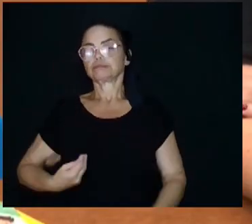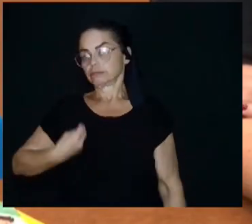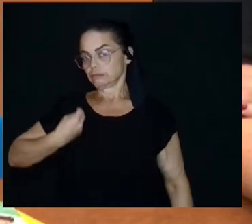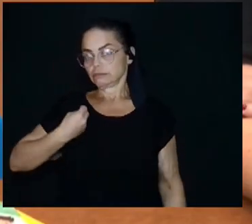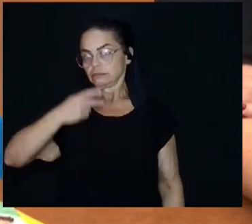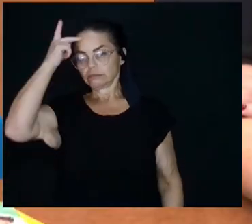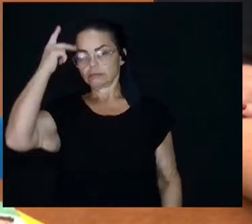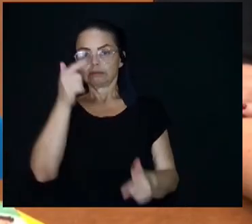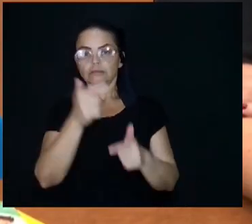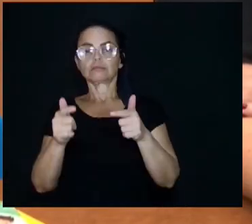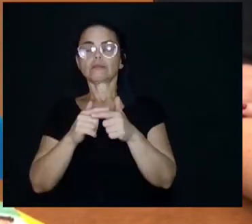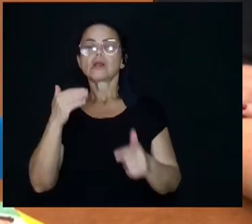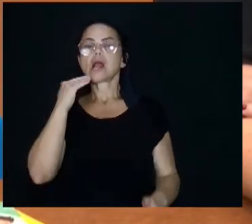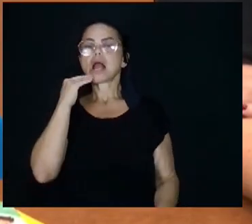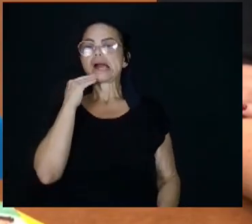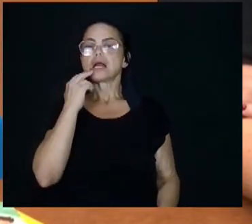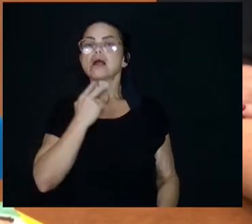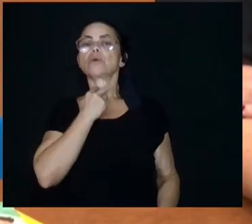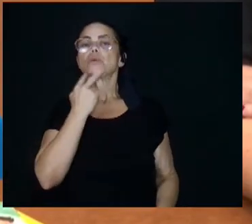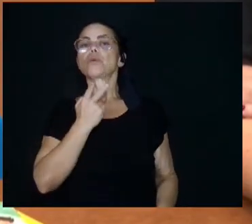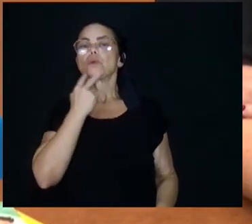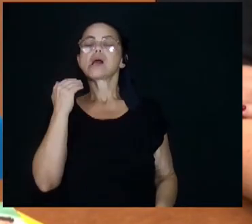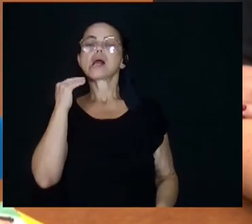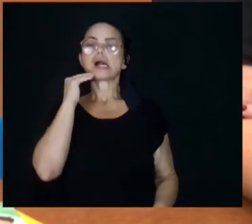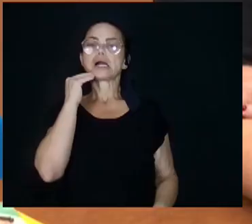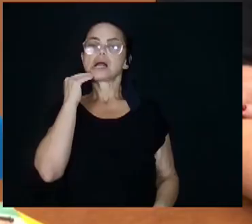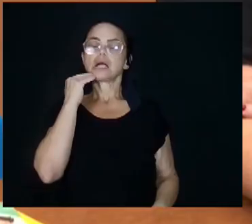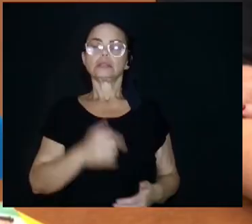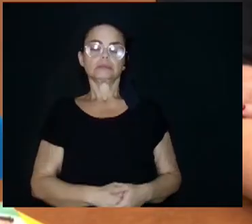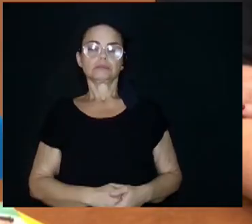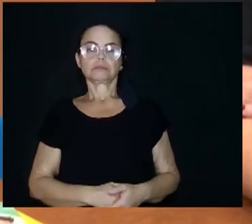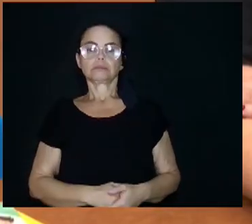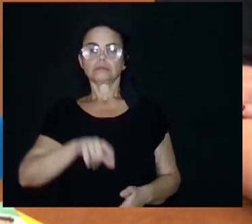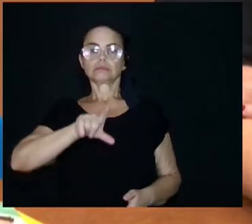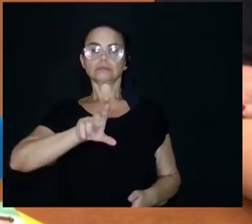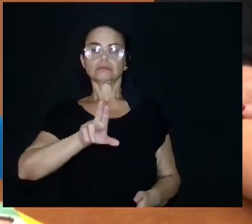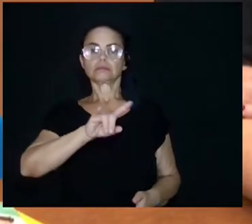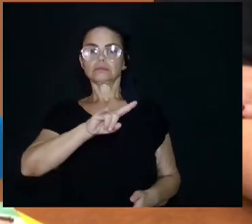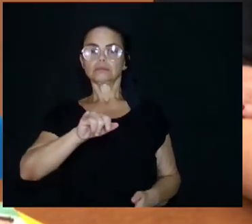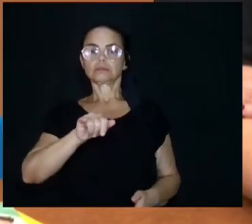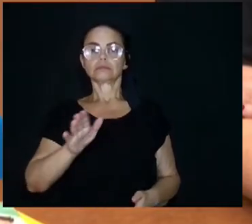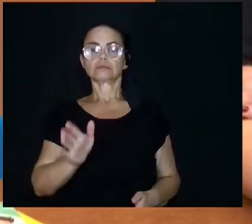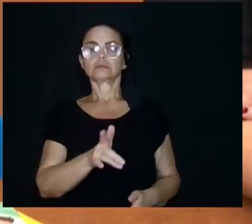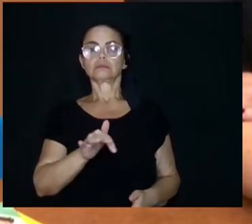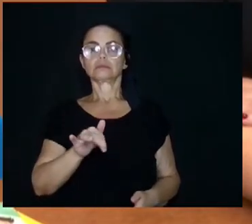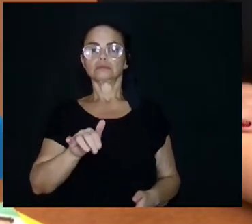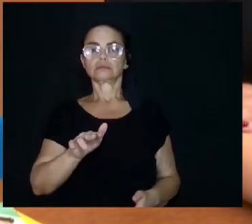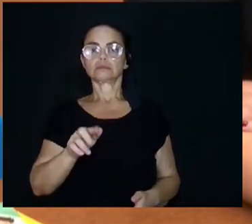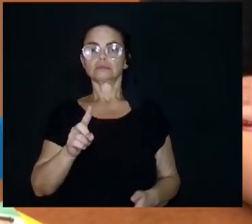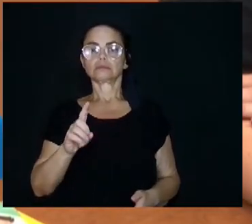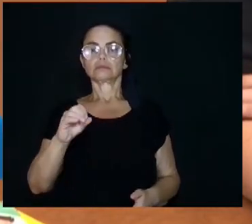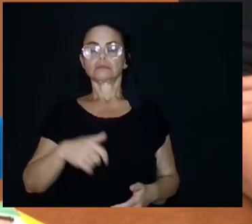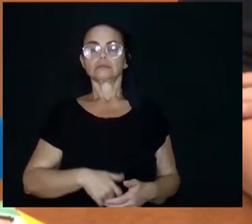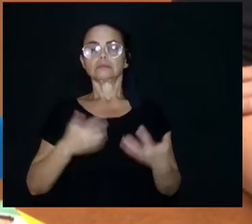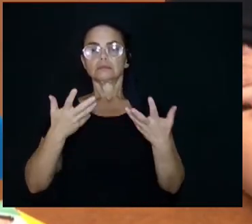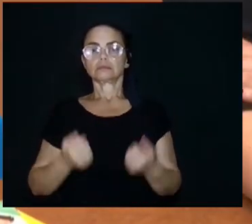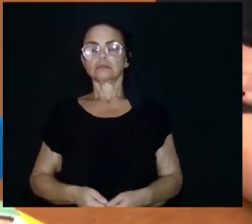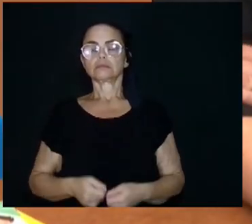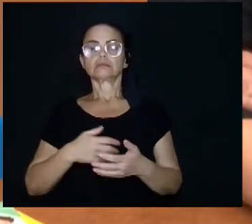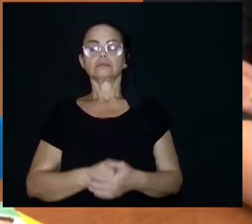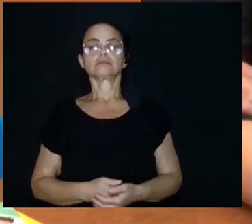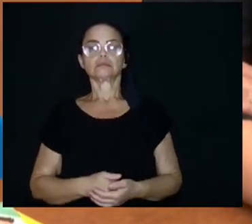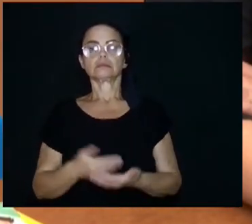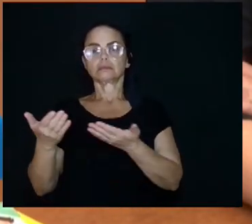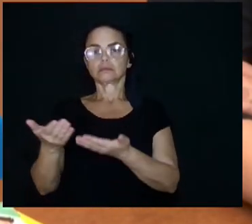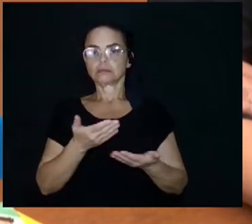gaguejam em todo o Brasil. Então, Luiz Fernando aceitou prontamente o nosso convite. Agradeço a